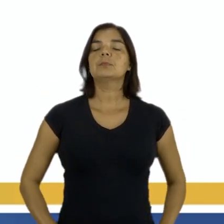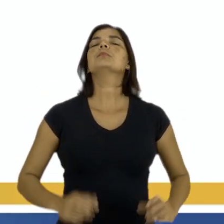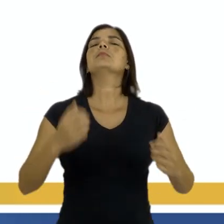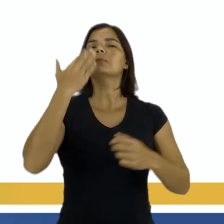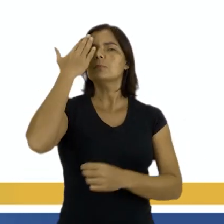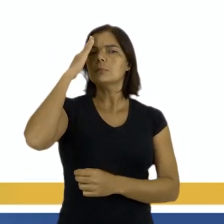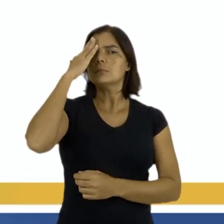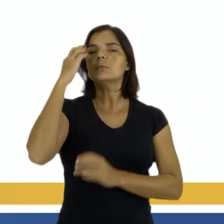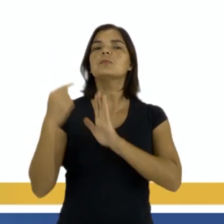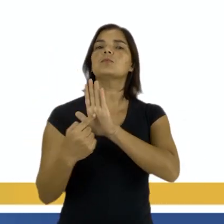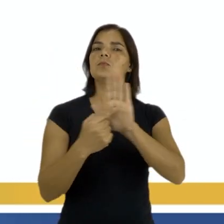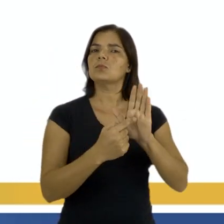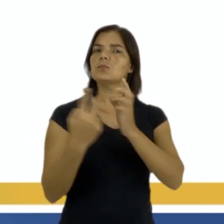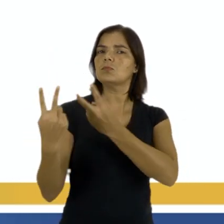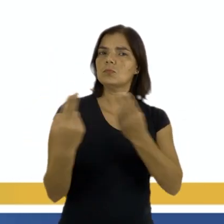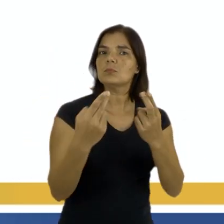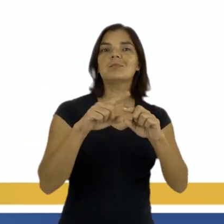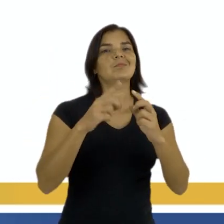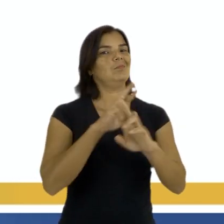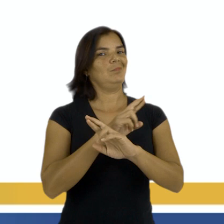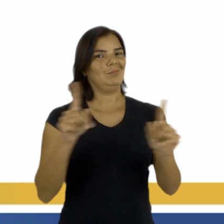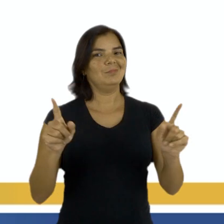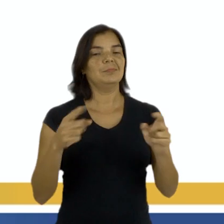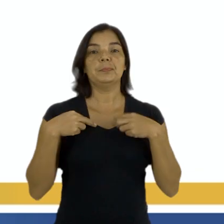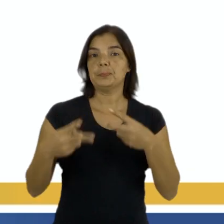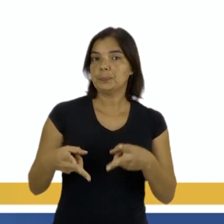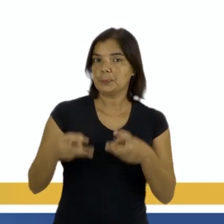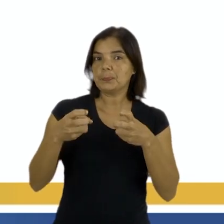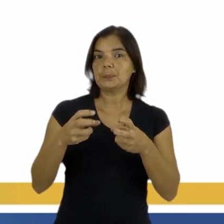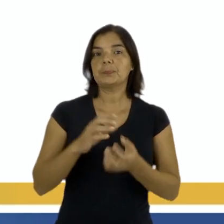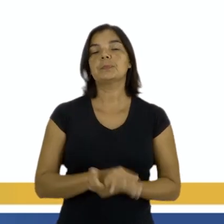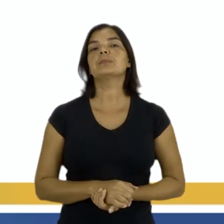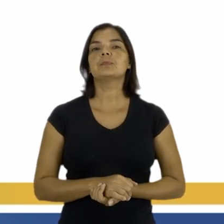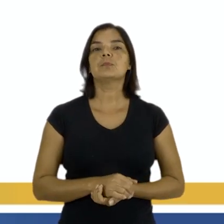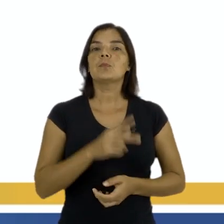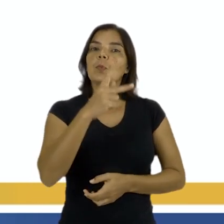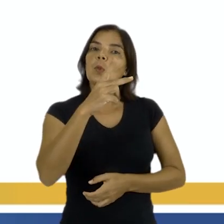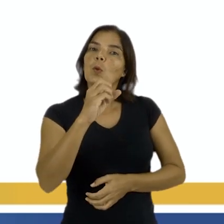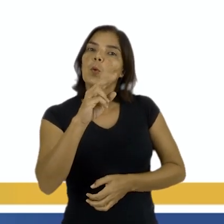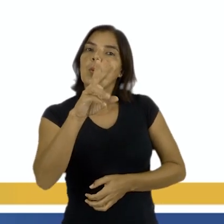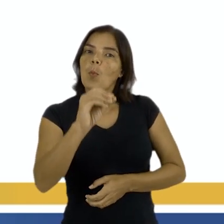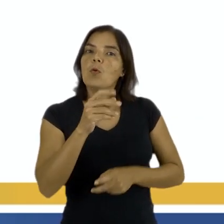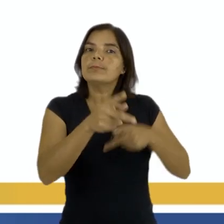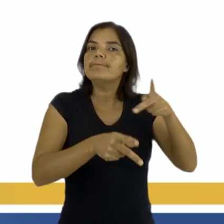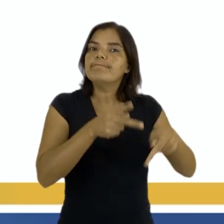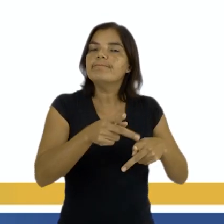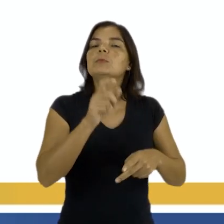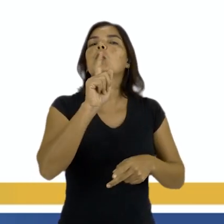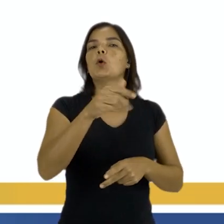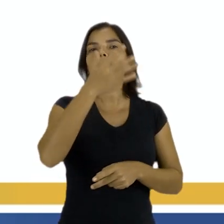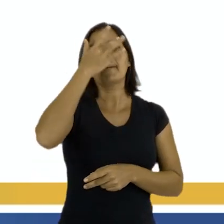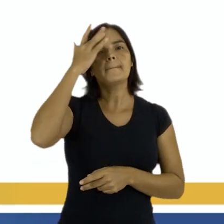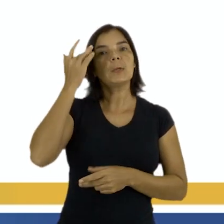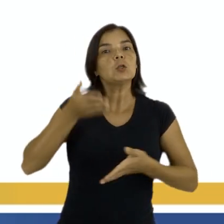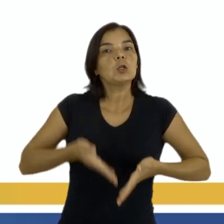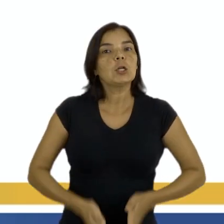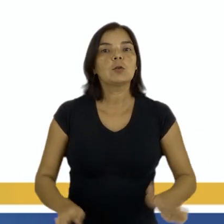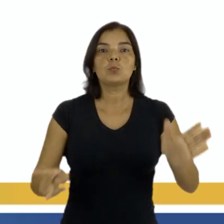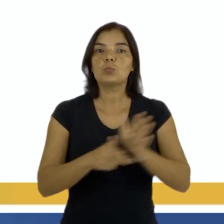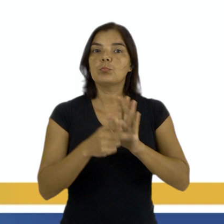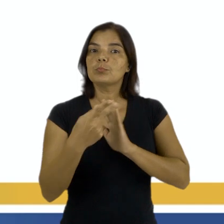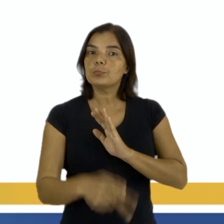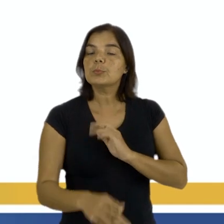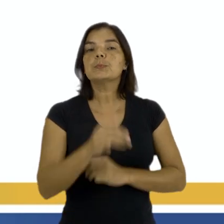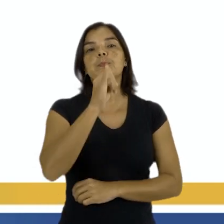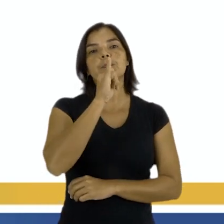porque eles aparentam ser a mesma coisa, mas não são. Perceba. Povo. O povo são aquelas pessoas que nascem no território.